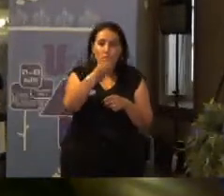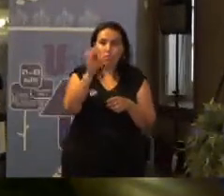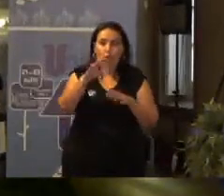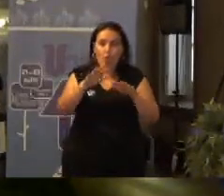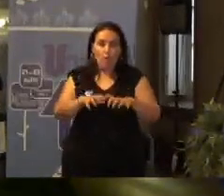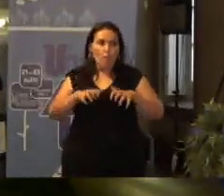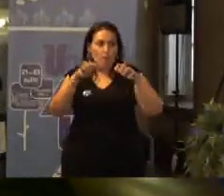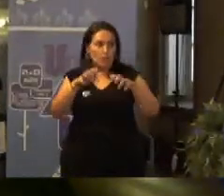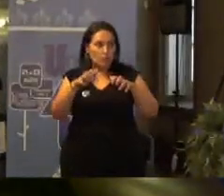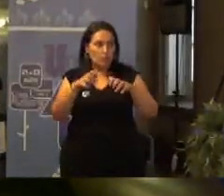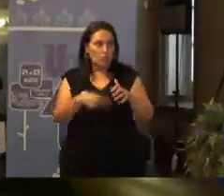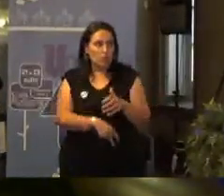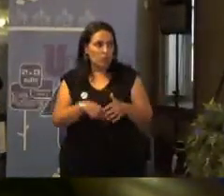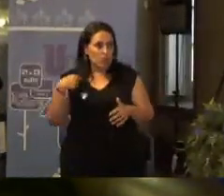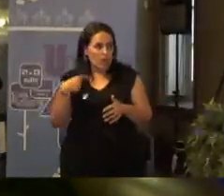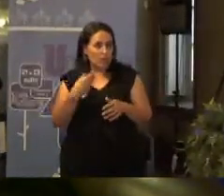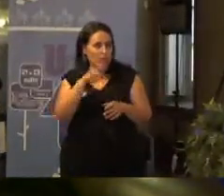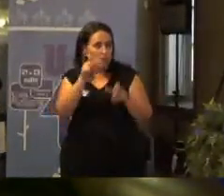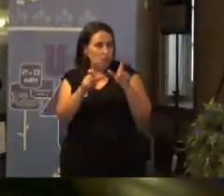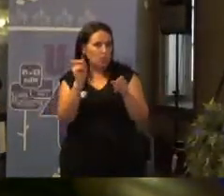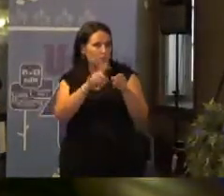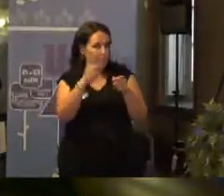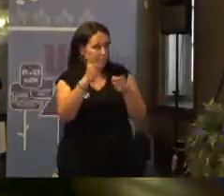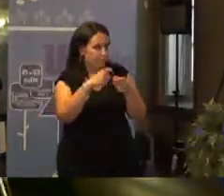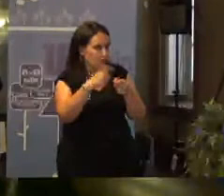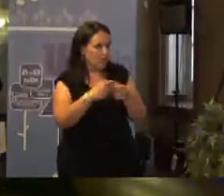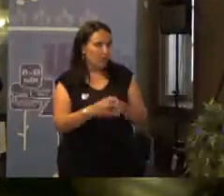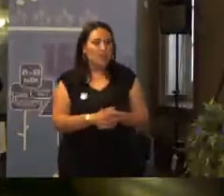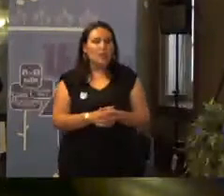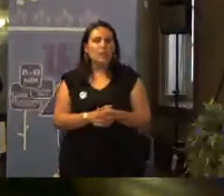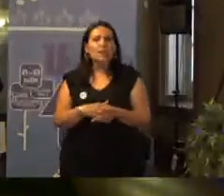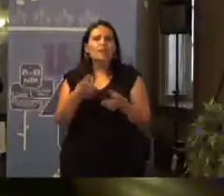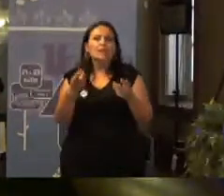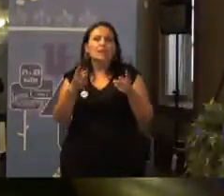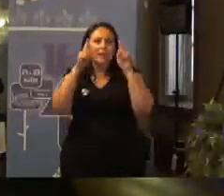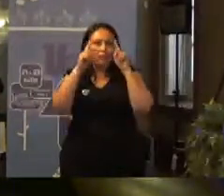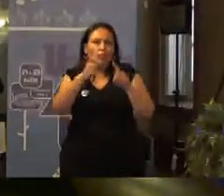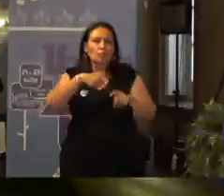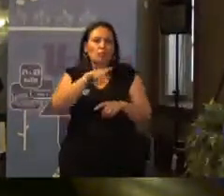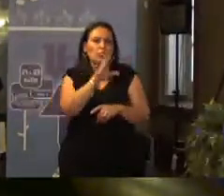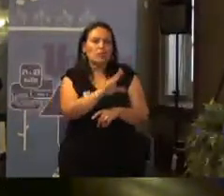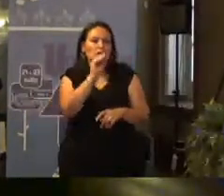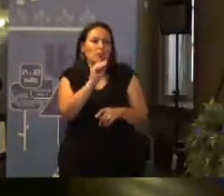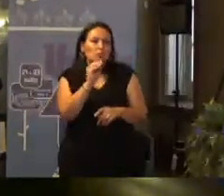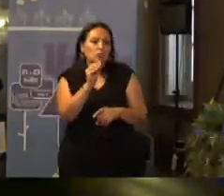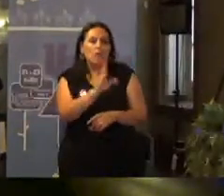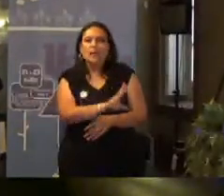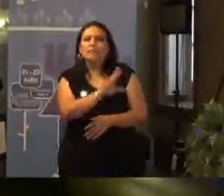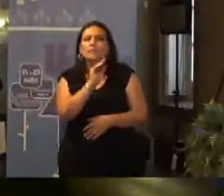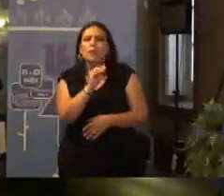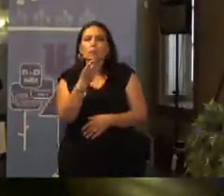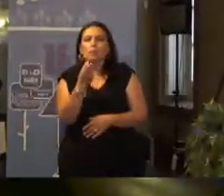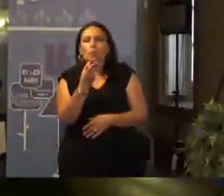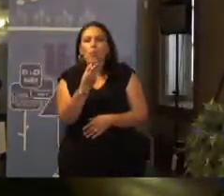nas instituições. E se nós compreendermos ou tivermos isso como uma questão de